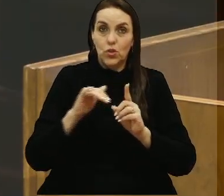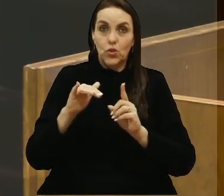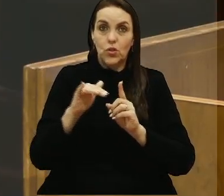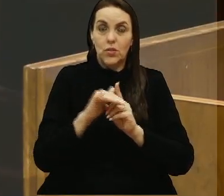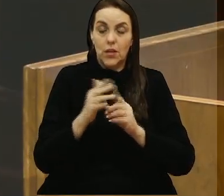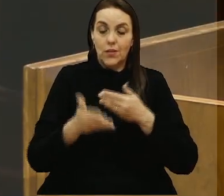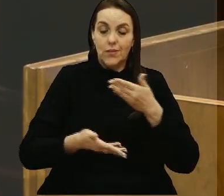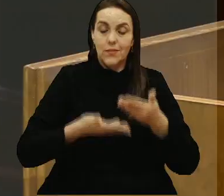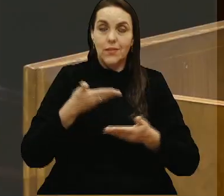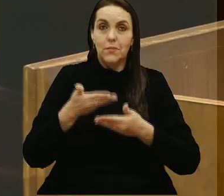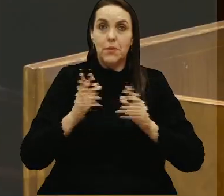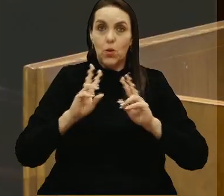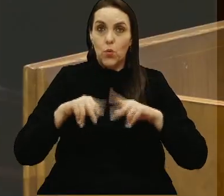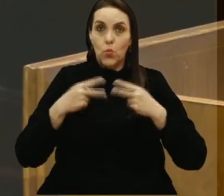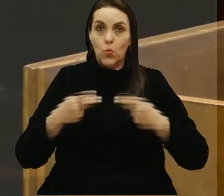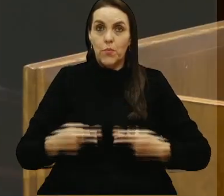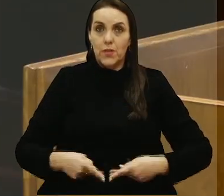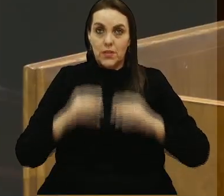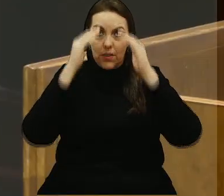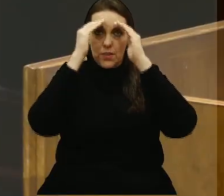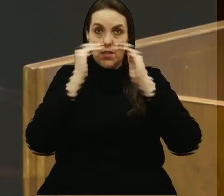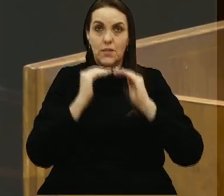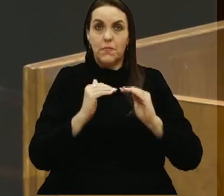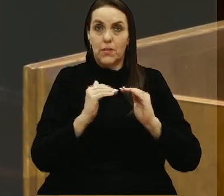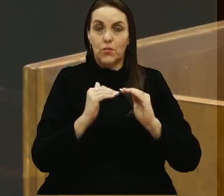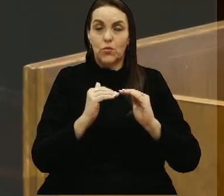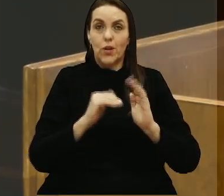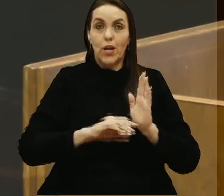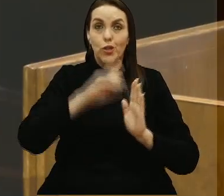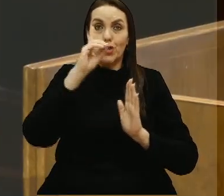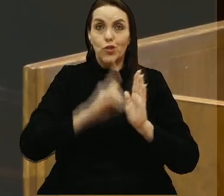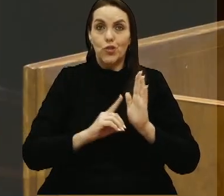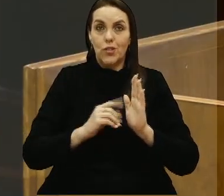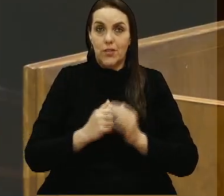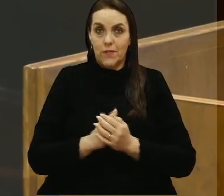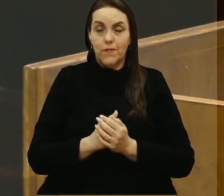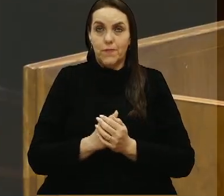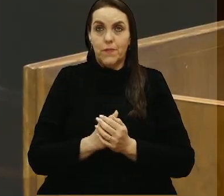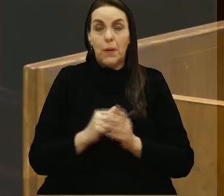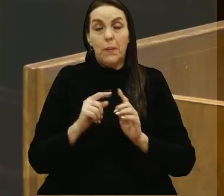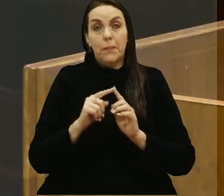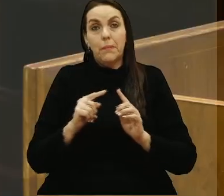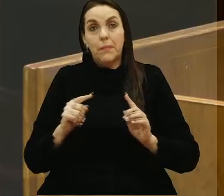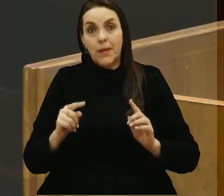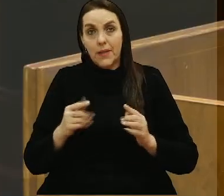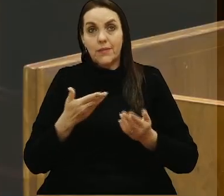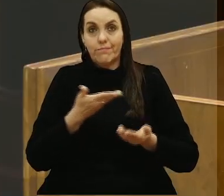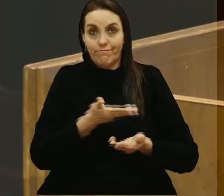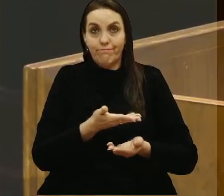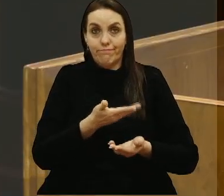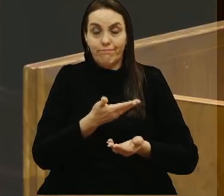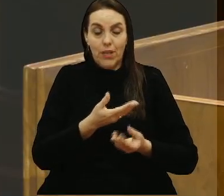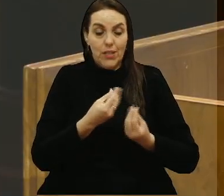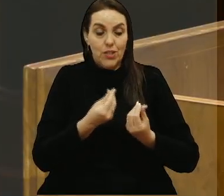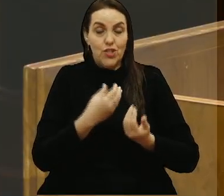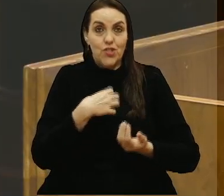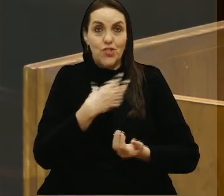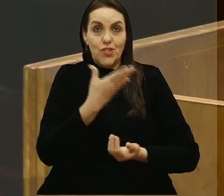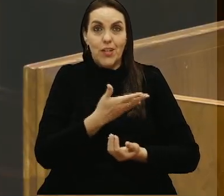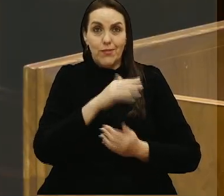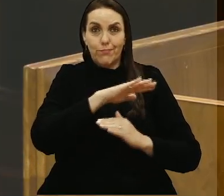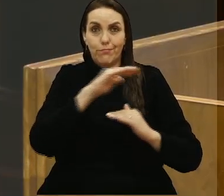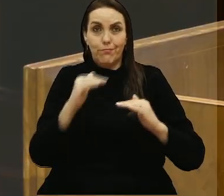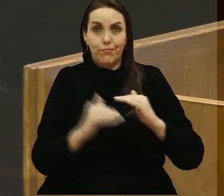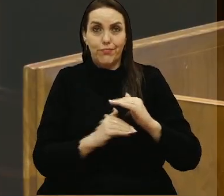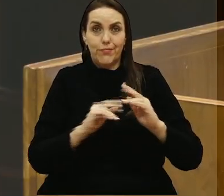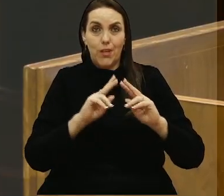com humanidade e respeito. É um direito delas. No entanto, nas condições que eles estão em condições subhumanas,